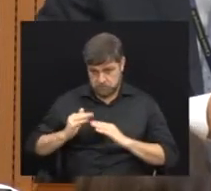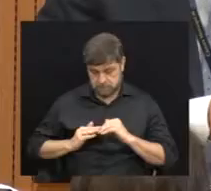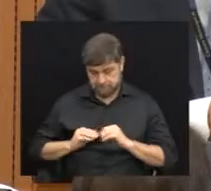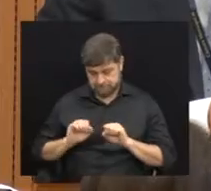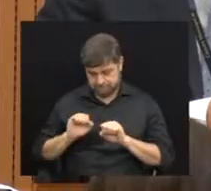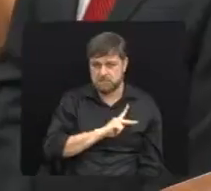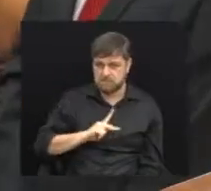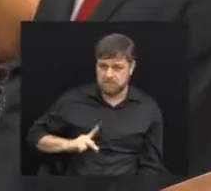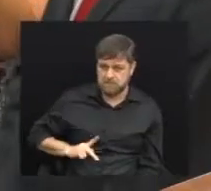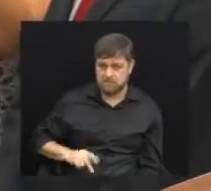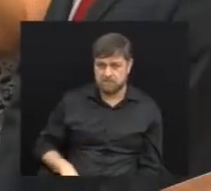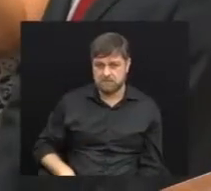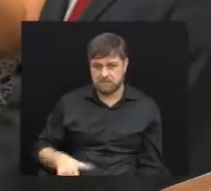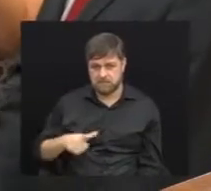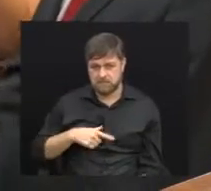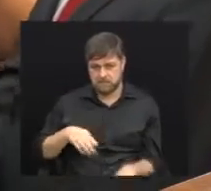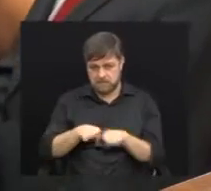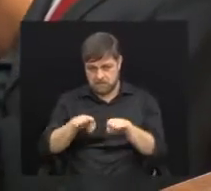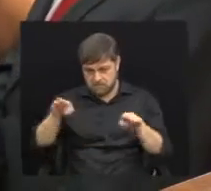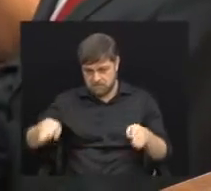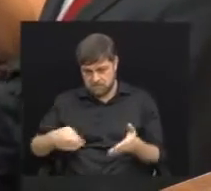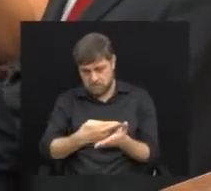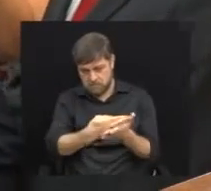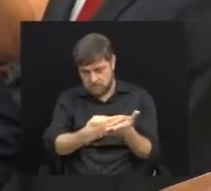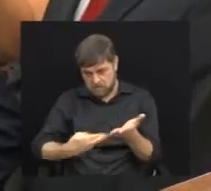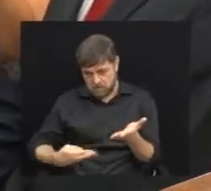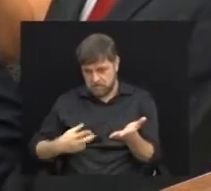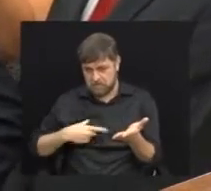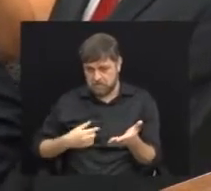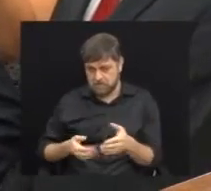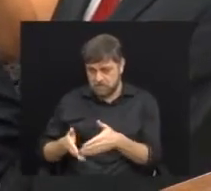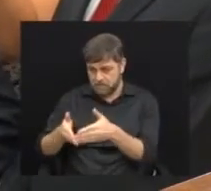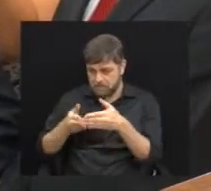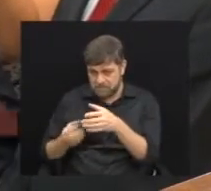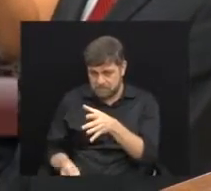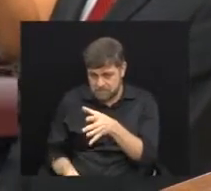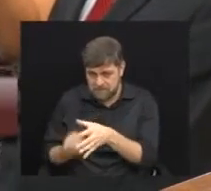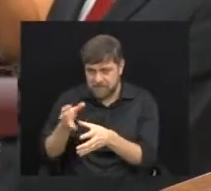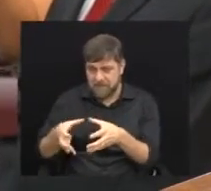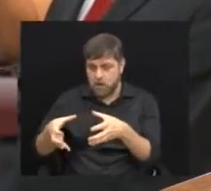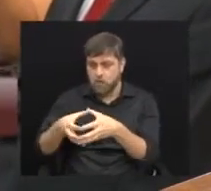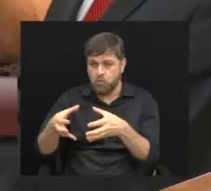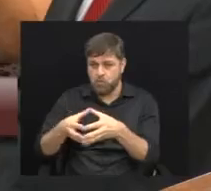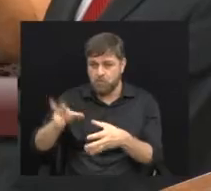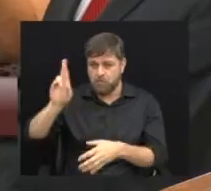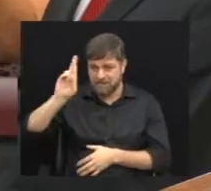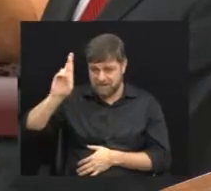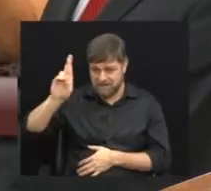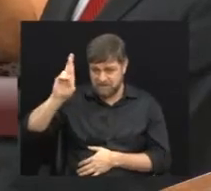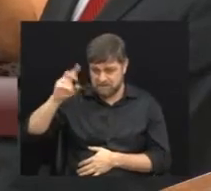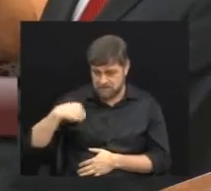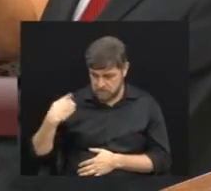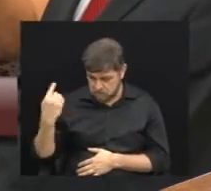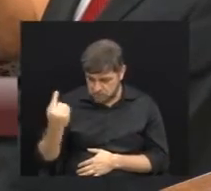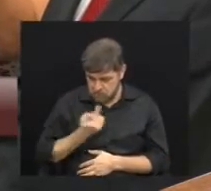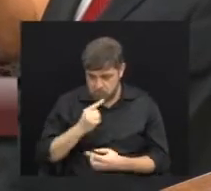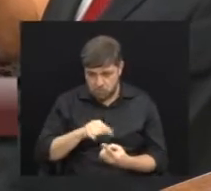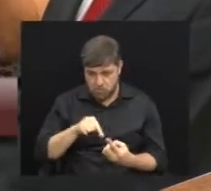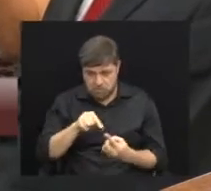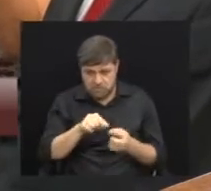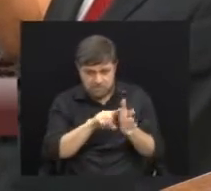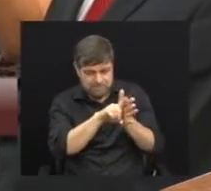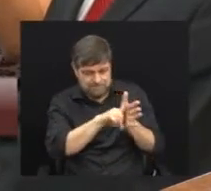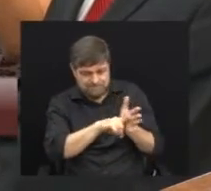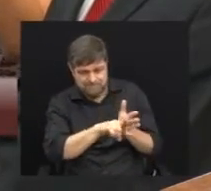de representação. Há sobre a mesa um requerimento de abertura de uma comissão de representação para que possamos investigar